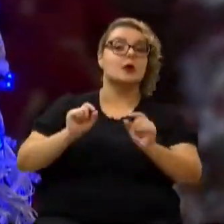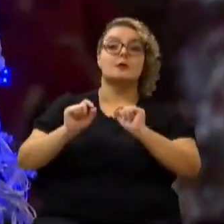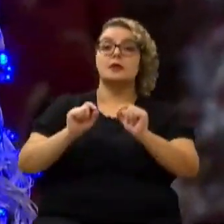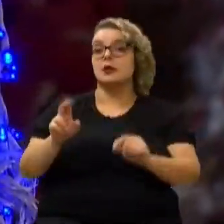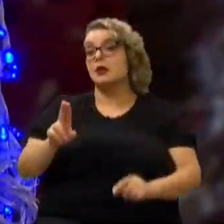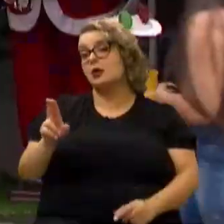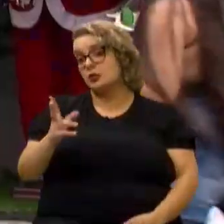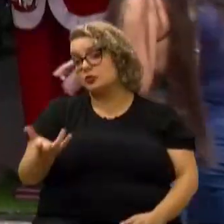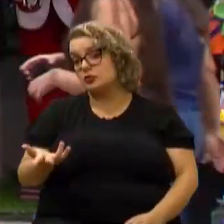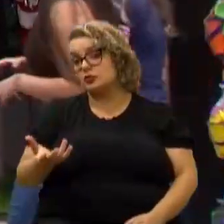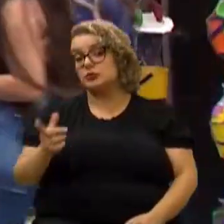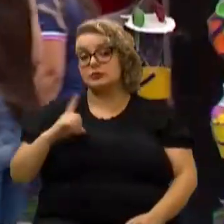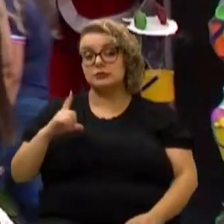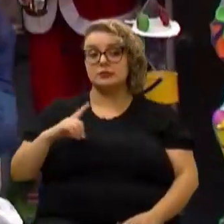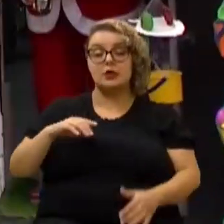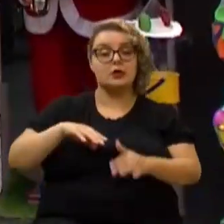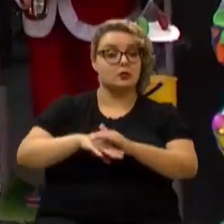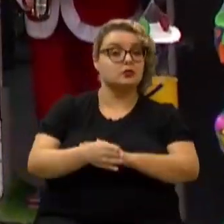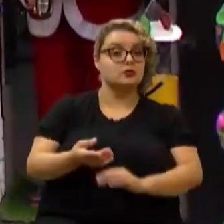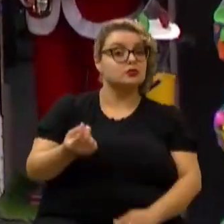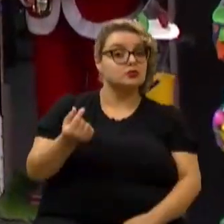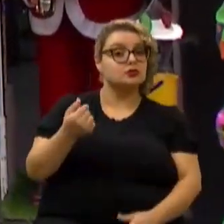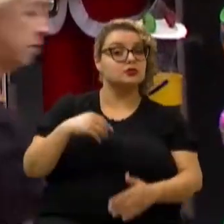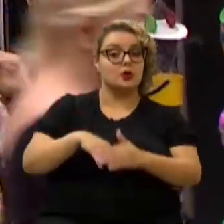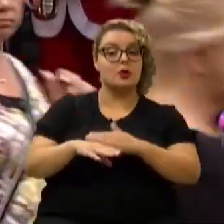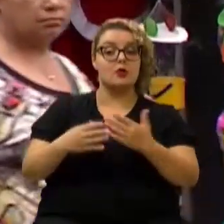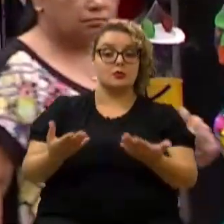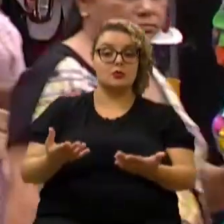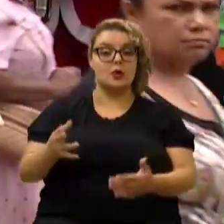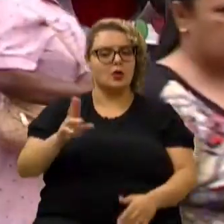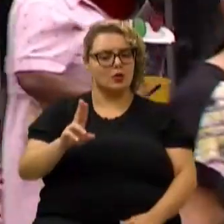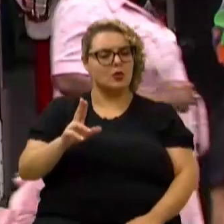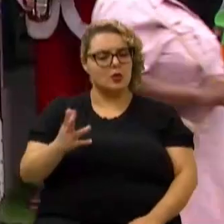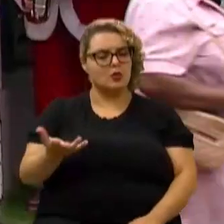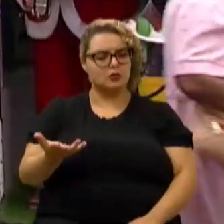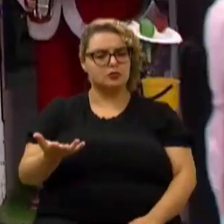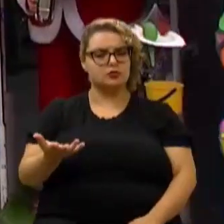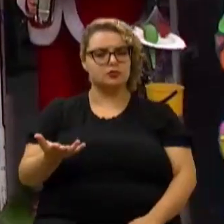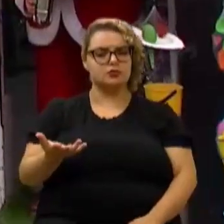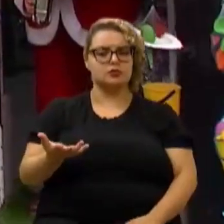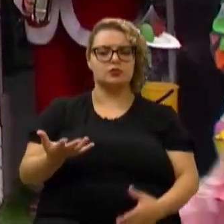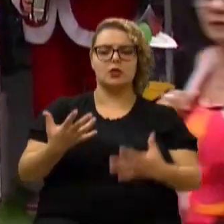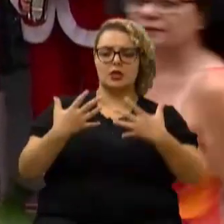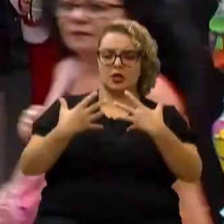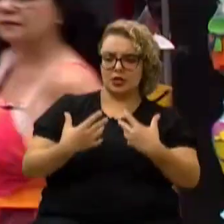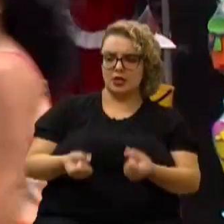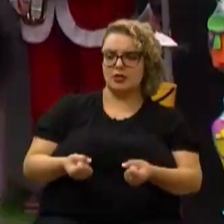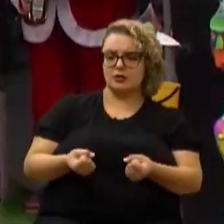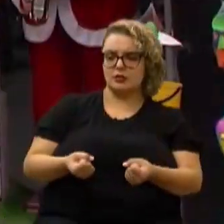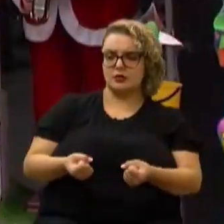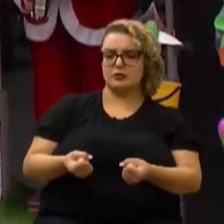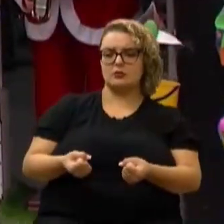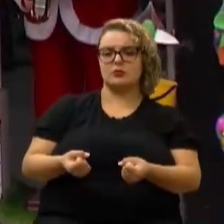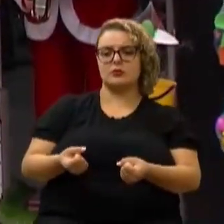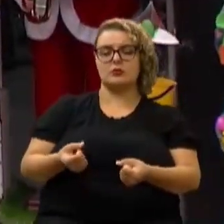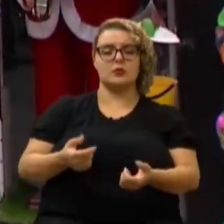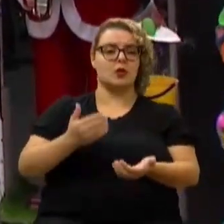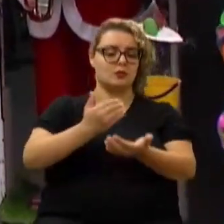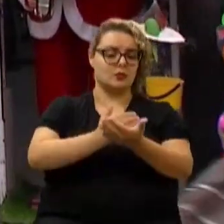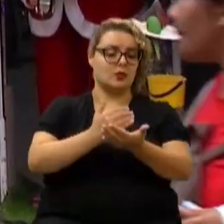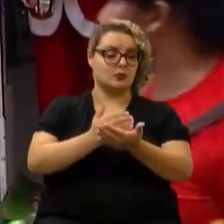dinheiro em espécie, mas para quem usa e para quem tem o costume de ter um dinheirinho guardado, use aí. Você já recebeu